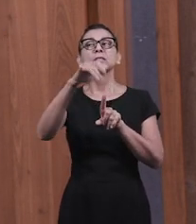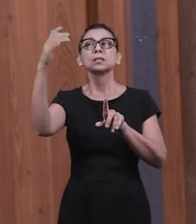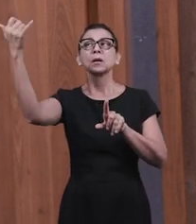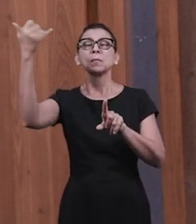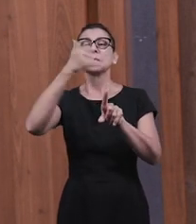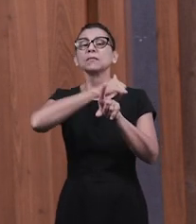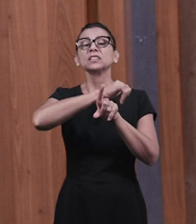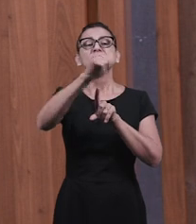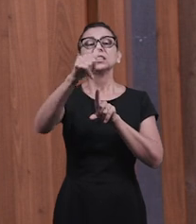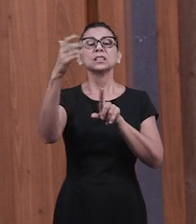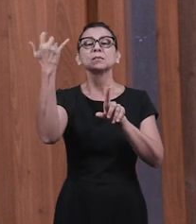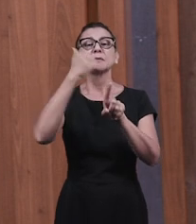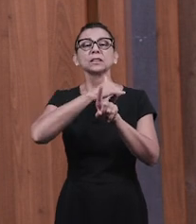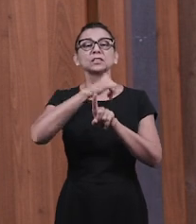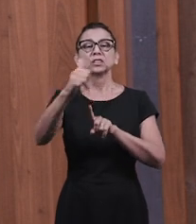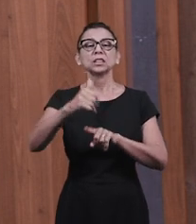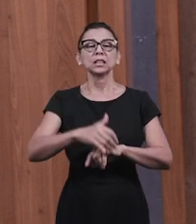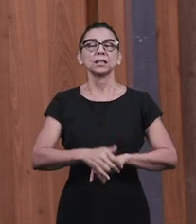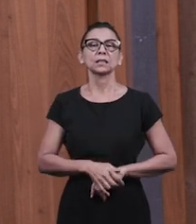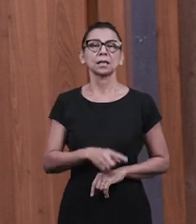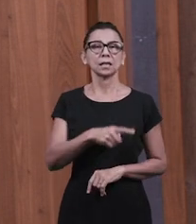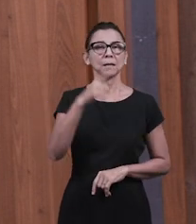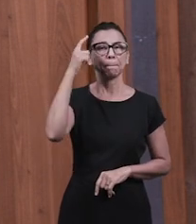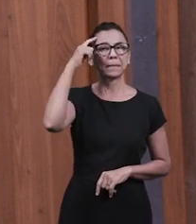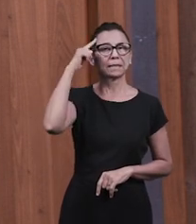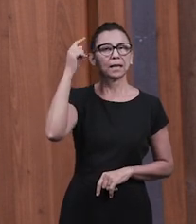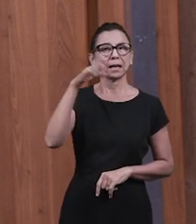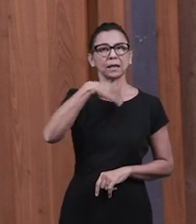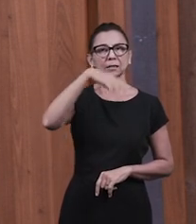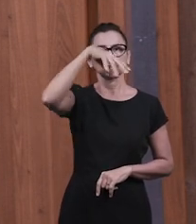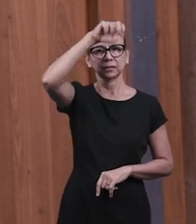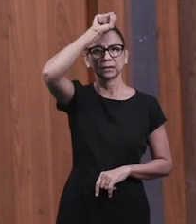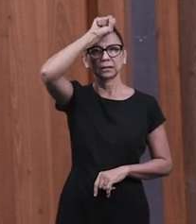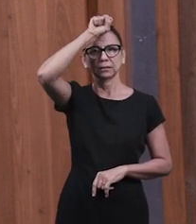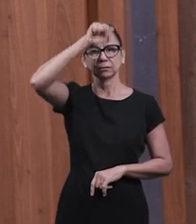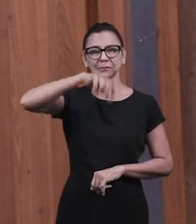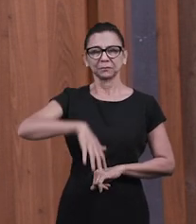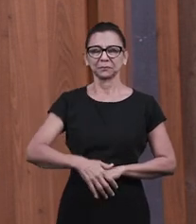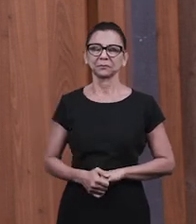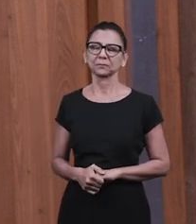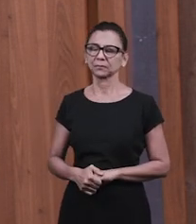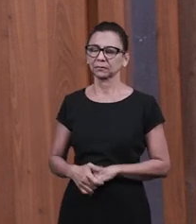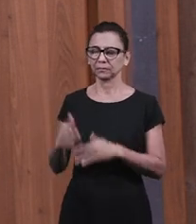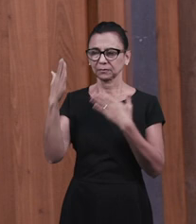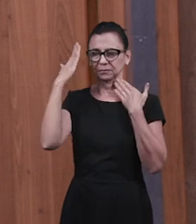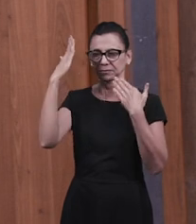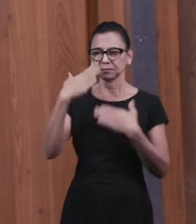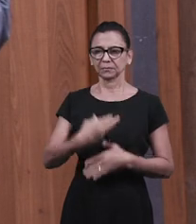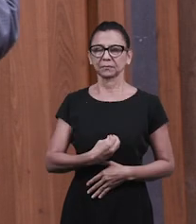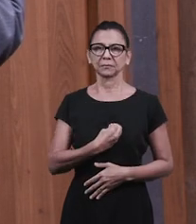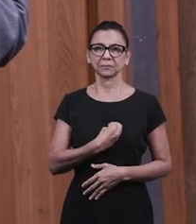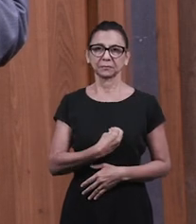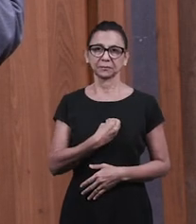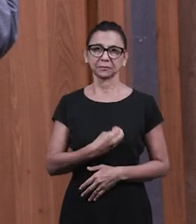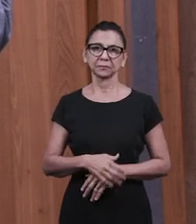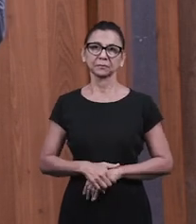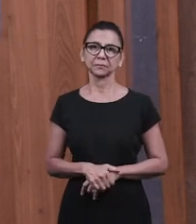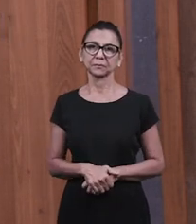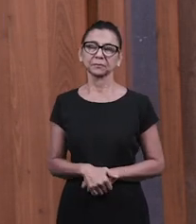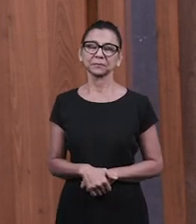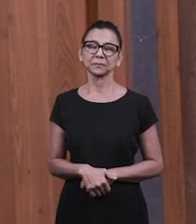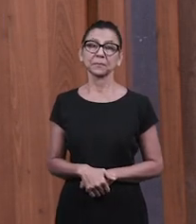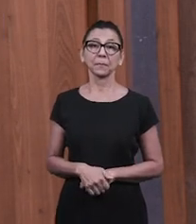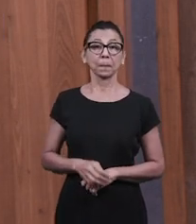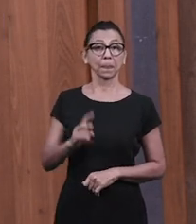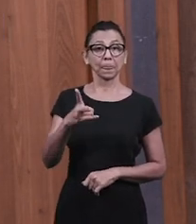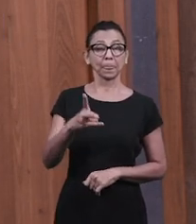de adivinhação. Então, realmente, foi muito bem colocada a sua resposta. Obrigado pela sua participação. Agora